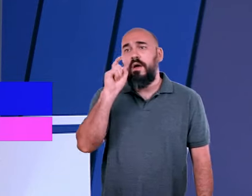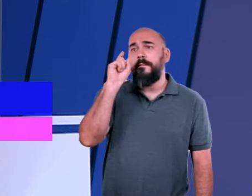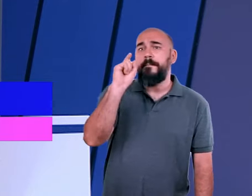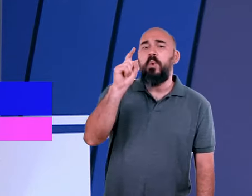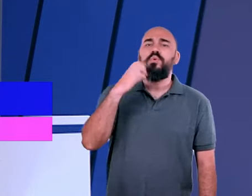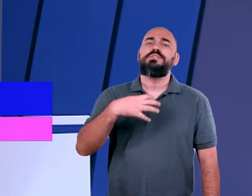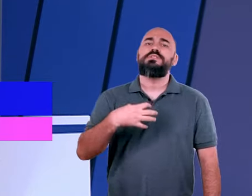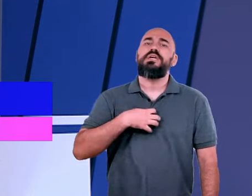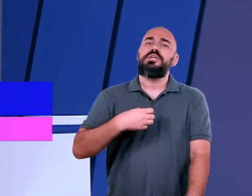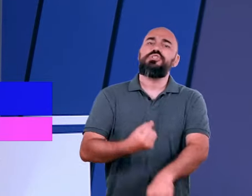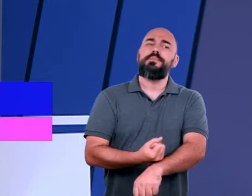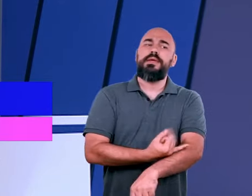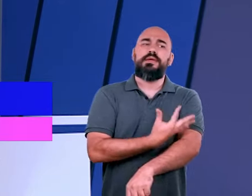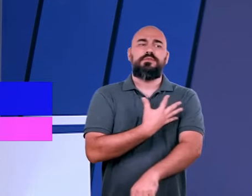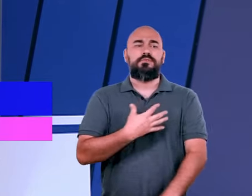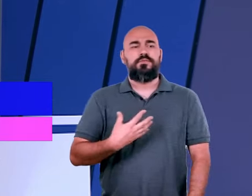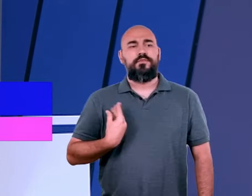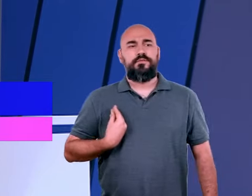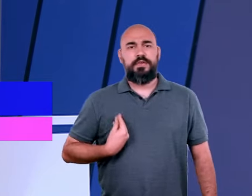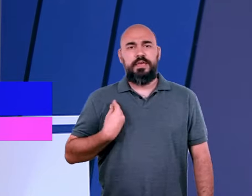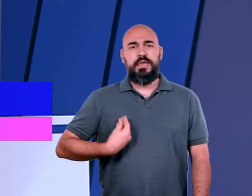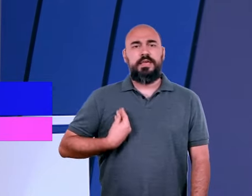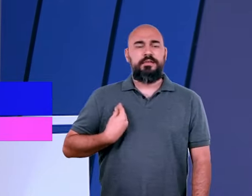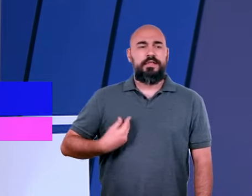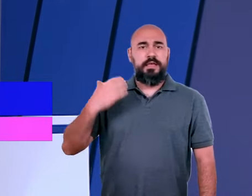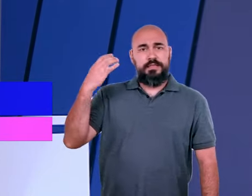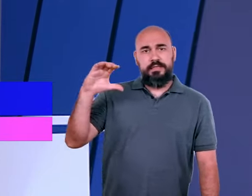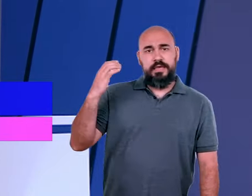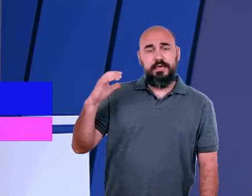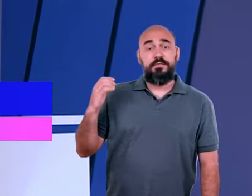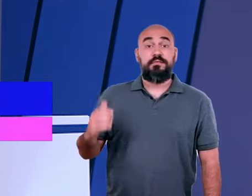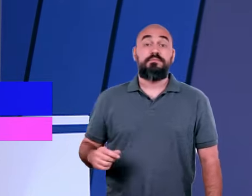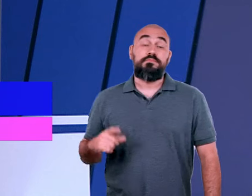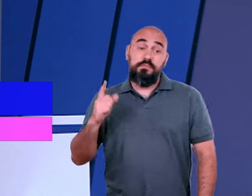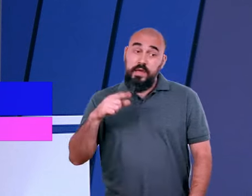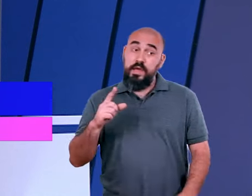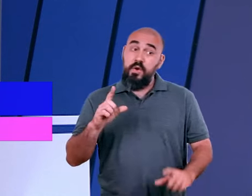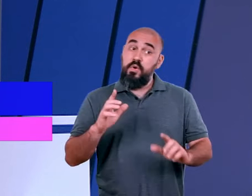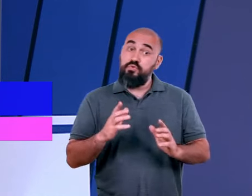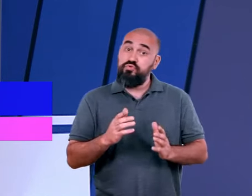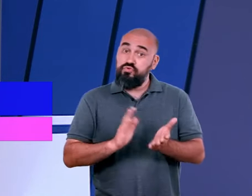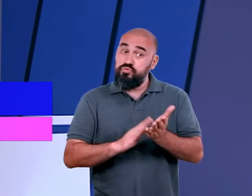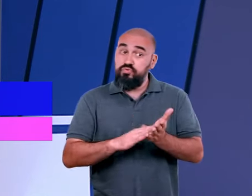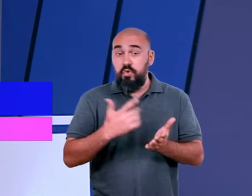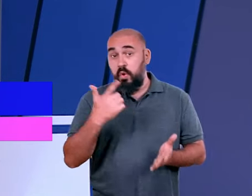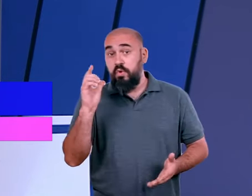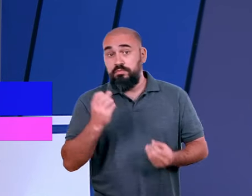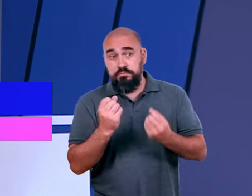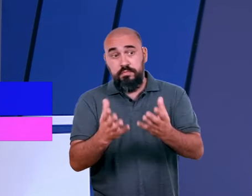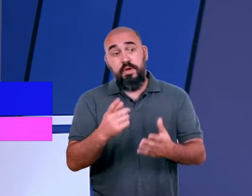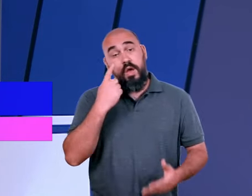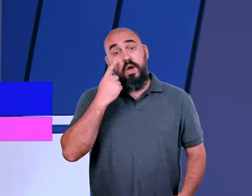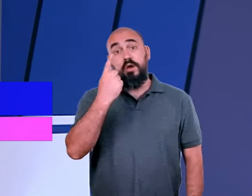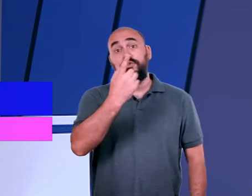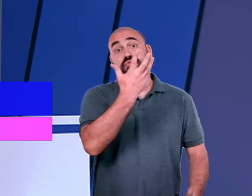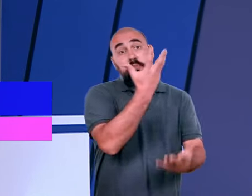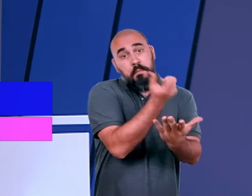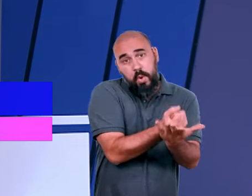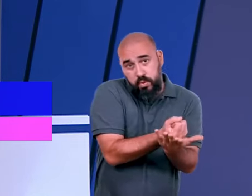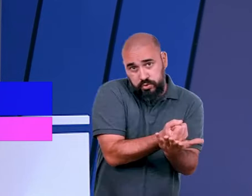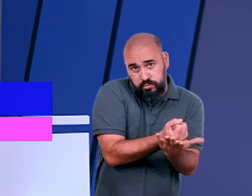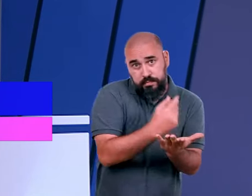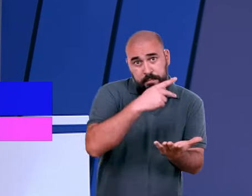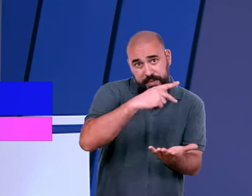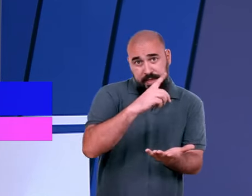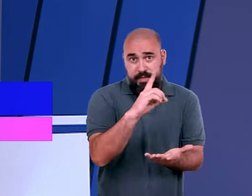aqui, ó, Sentimentos, a Ciência do Existir, que é um outro estudo que a Novo Tempo oferece para você. Então você pode escolher